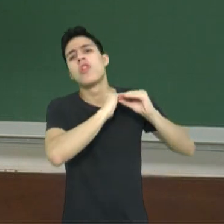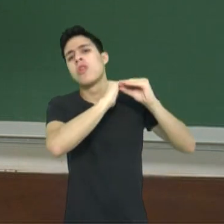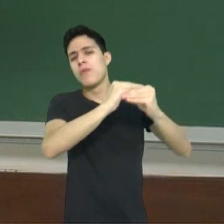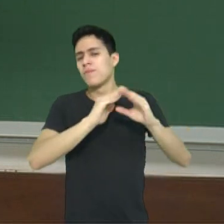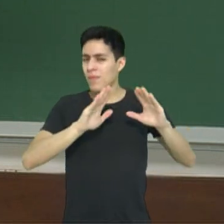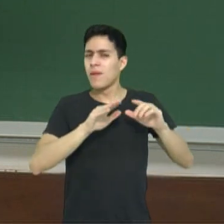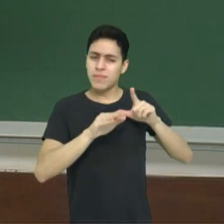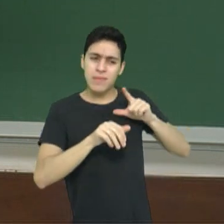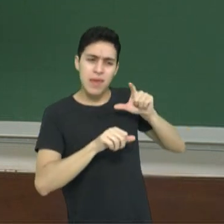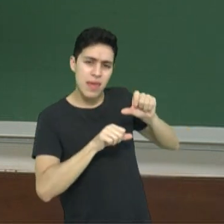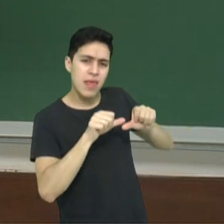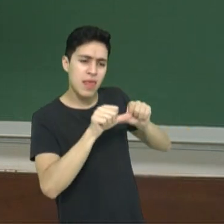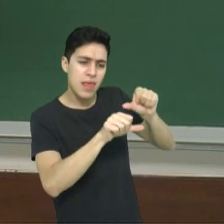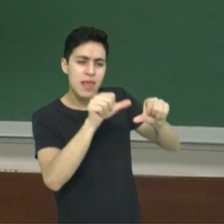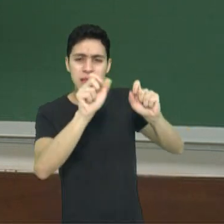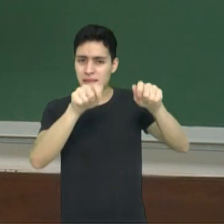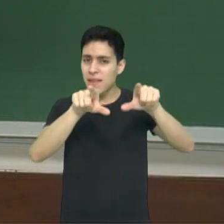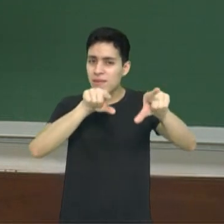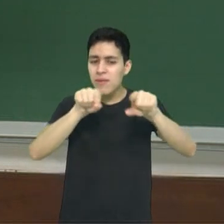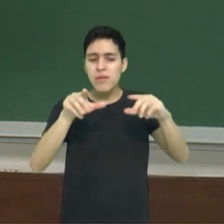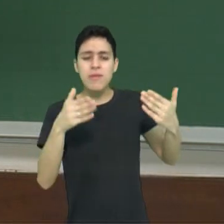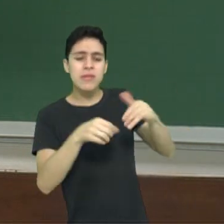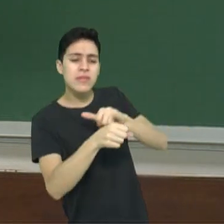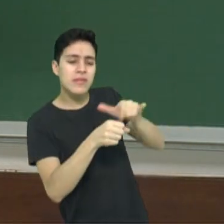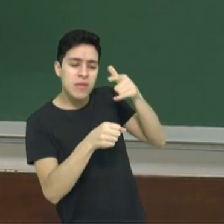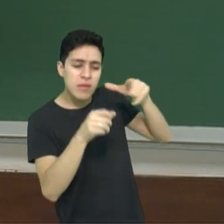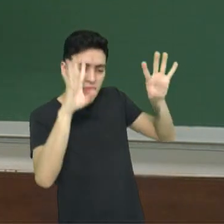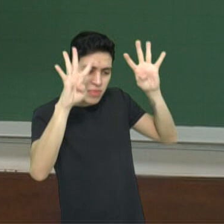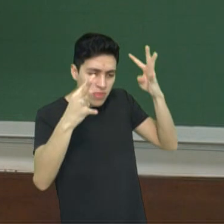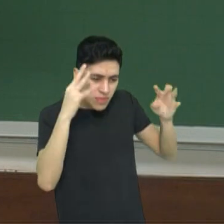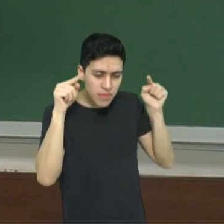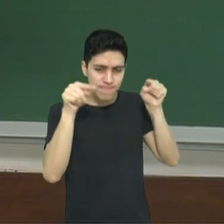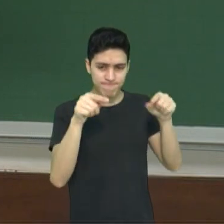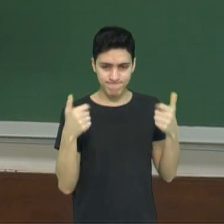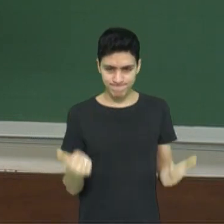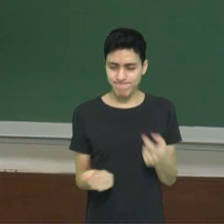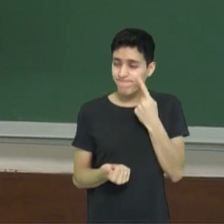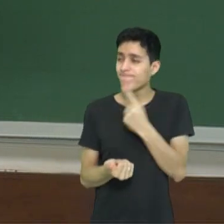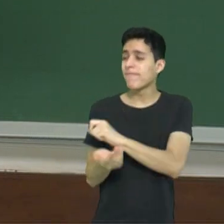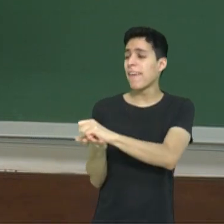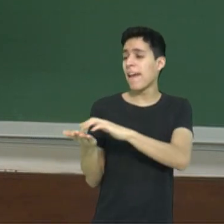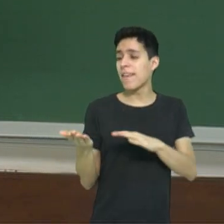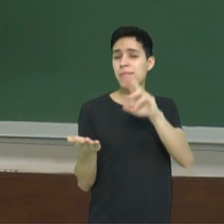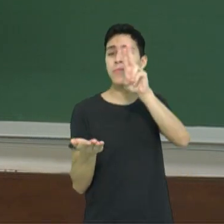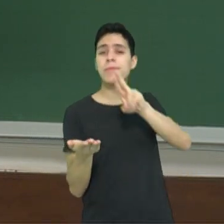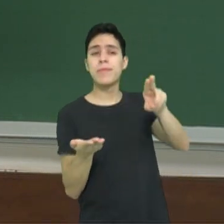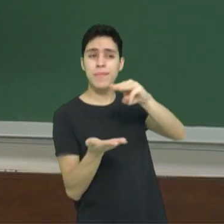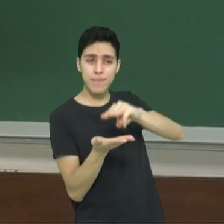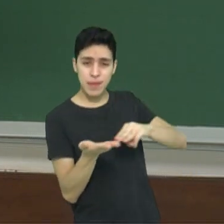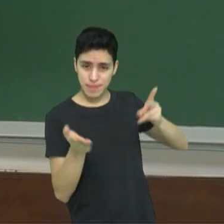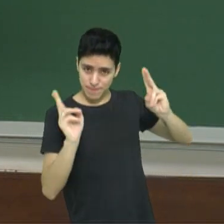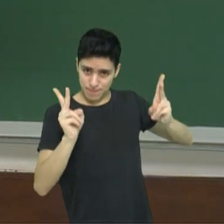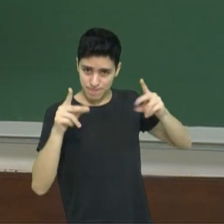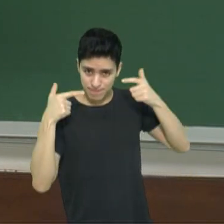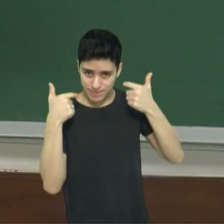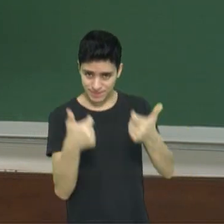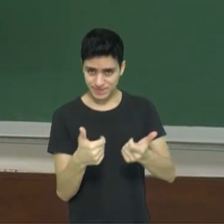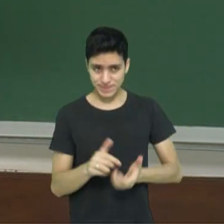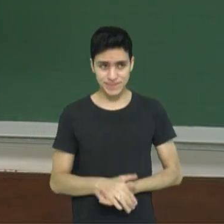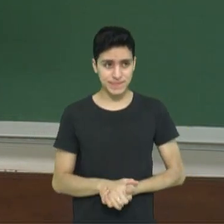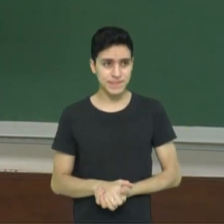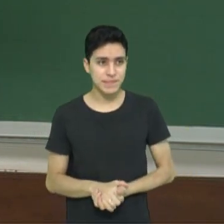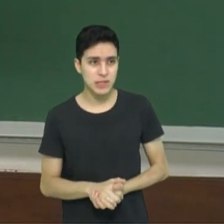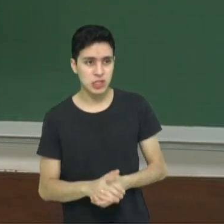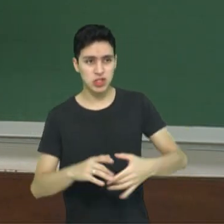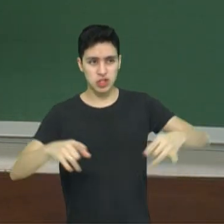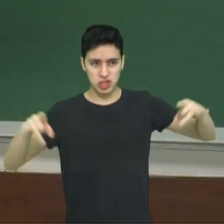é não. Você pode escolher, ok? Então, vamos ver alguns exercícios com esse método ainda, tá bom?